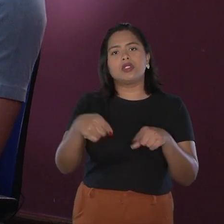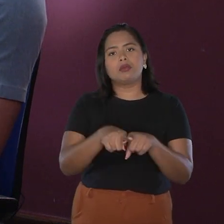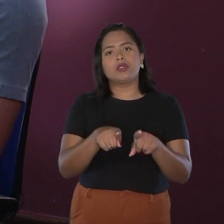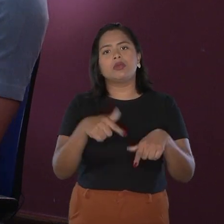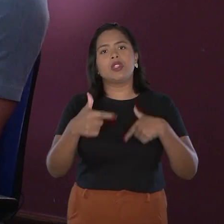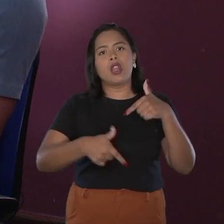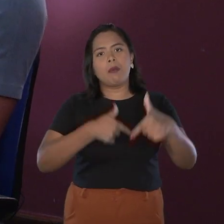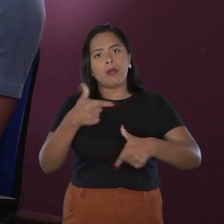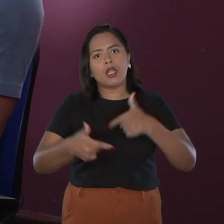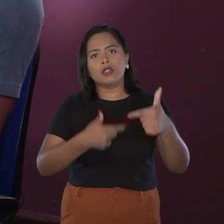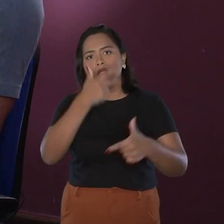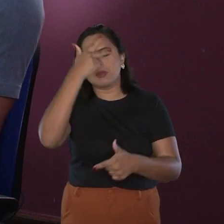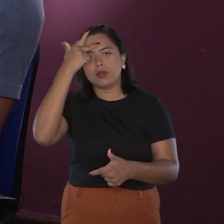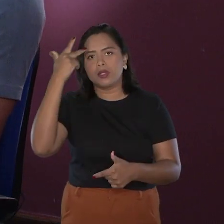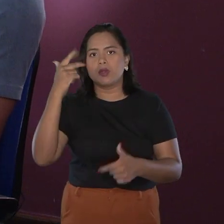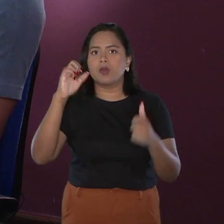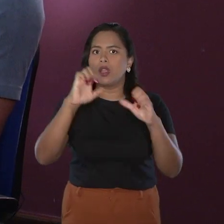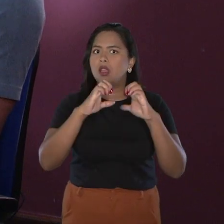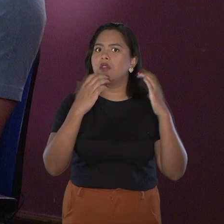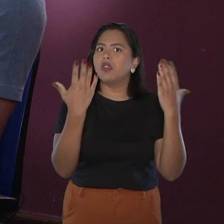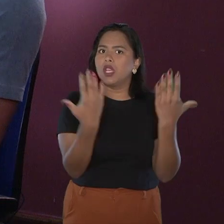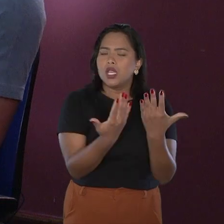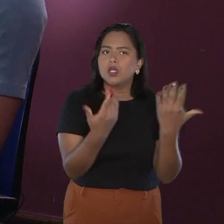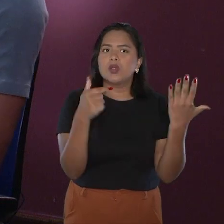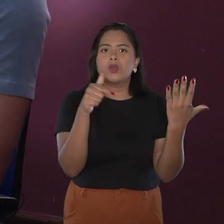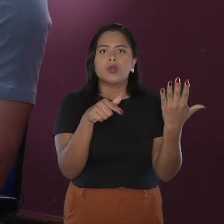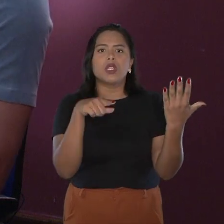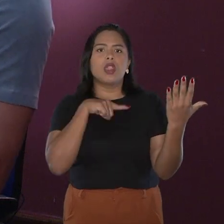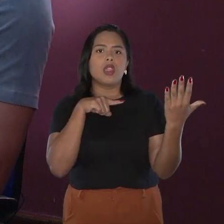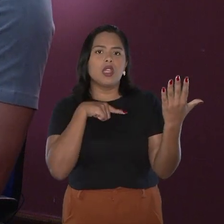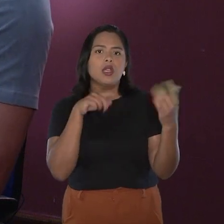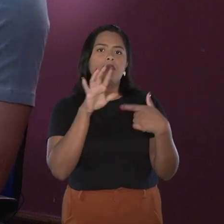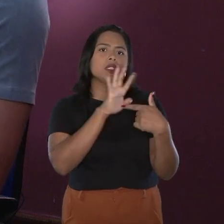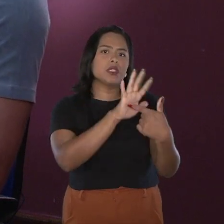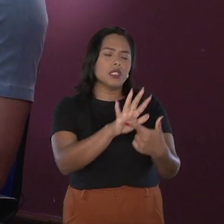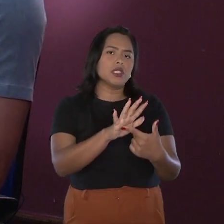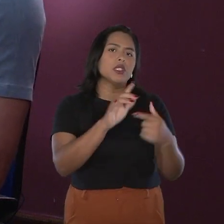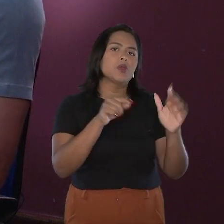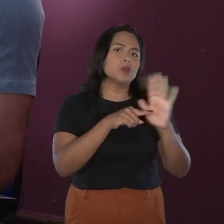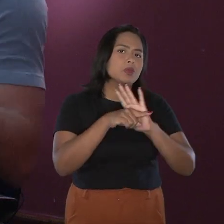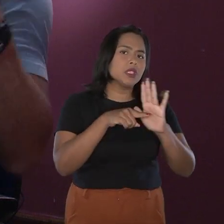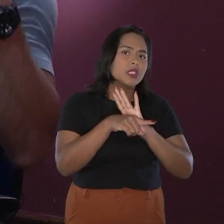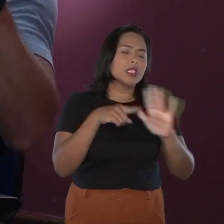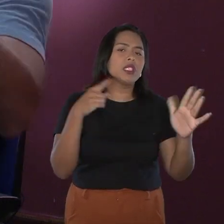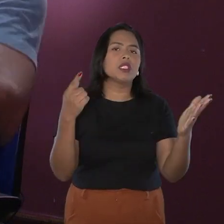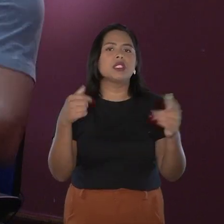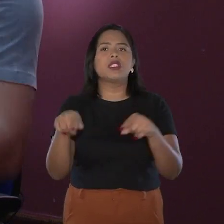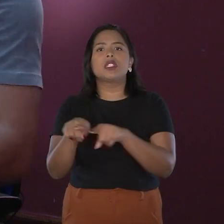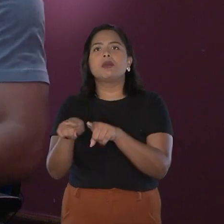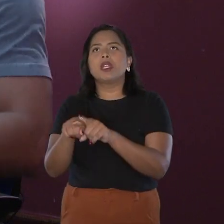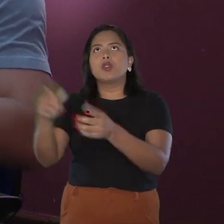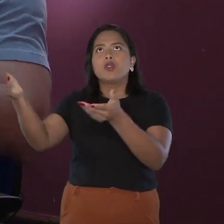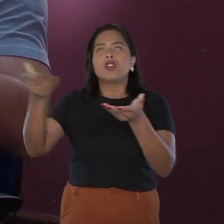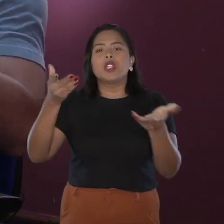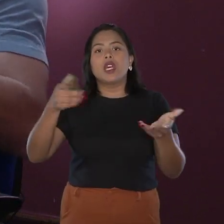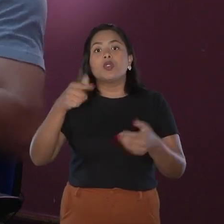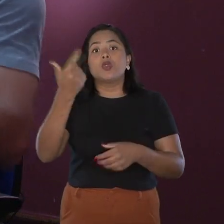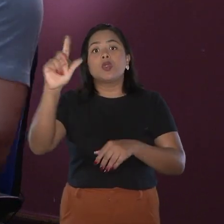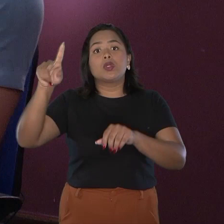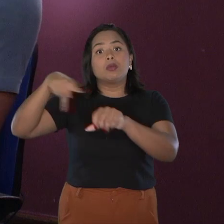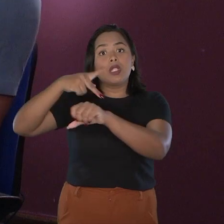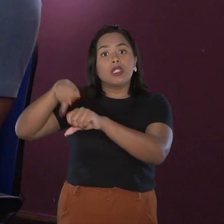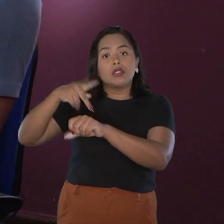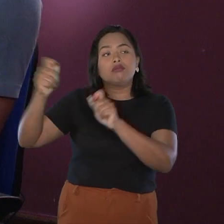pessoas e também de um evento dessa dessa natureza de apresentação de trabalhos de ter pessoas de fora vindo e